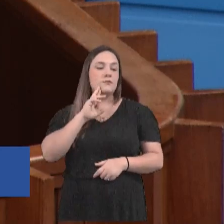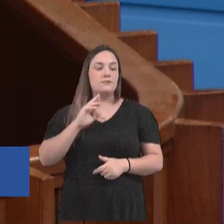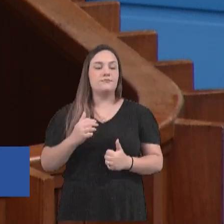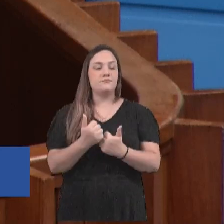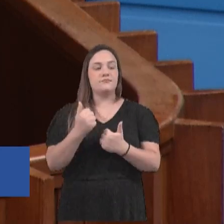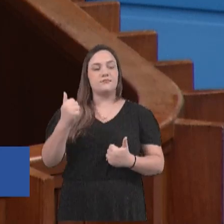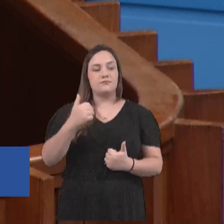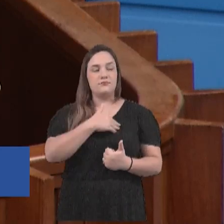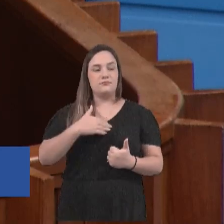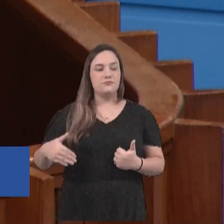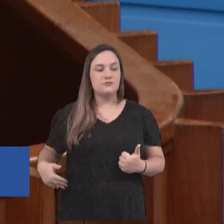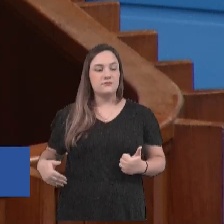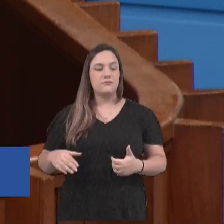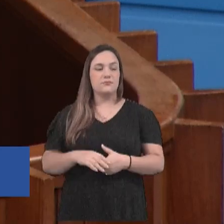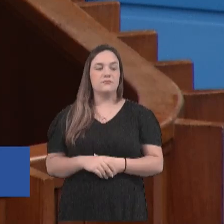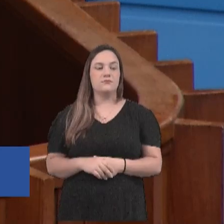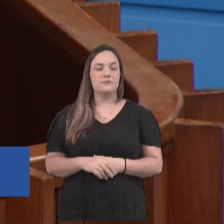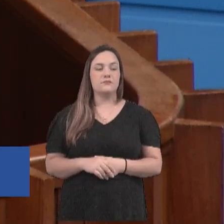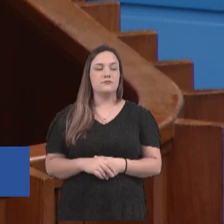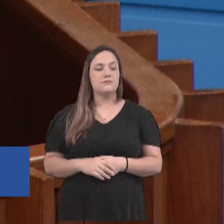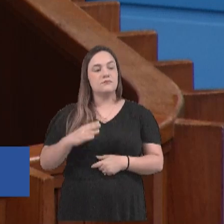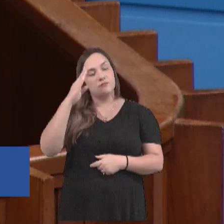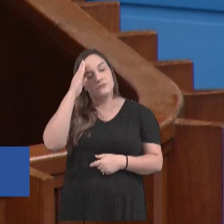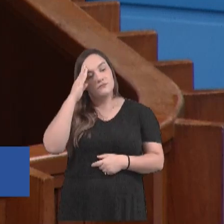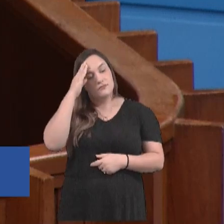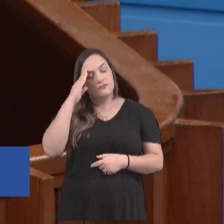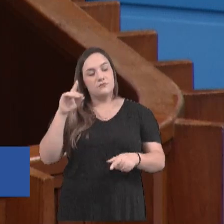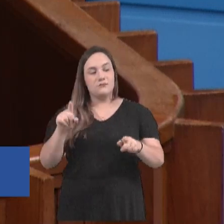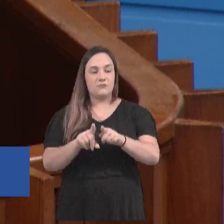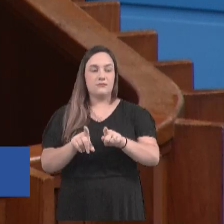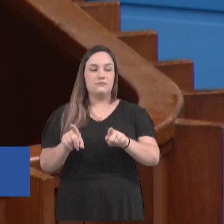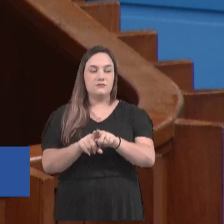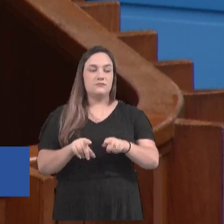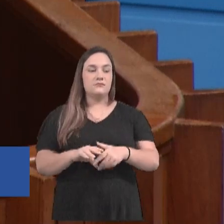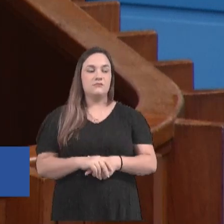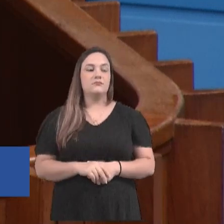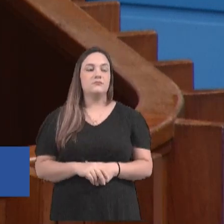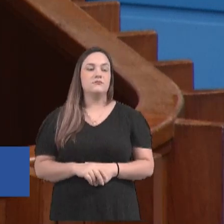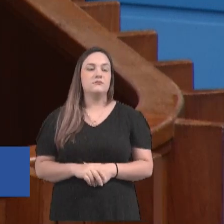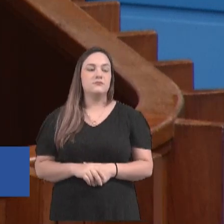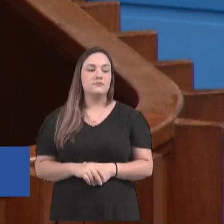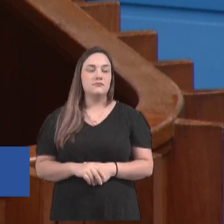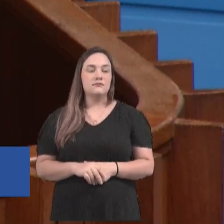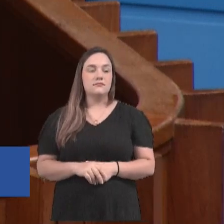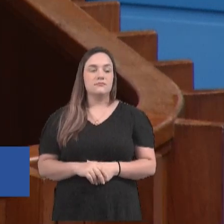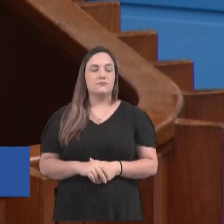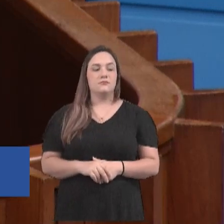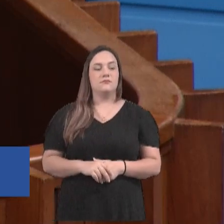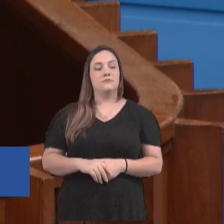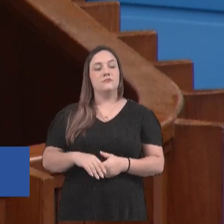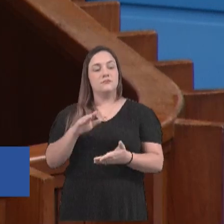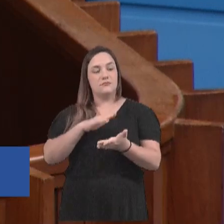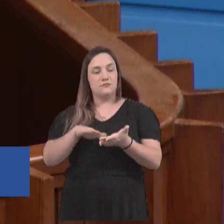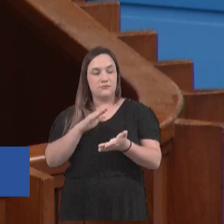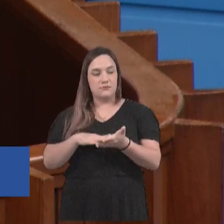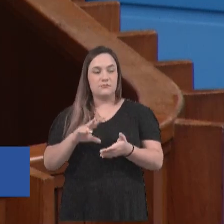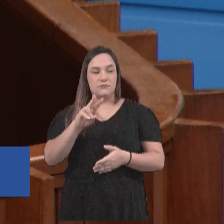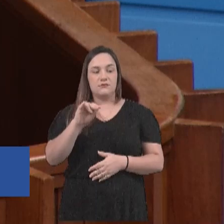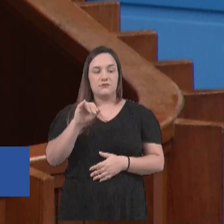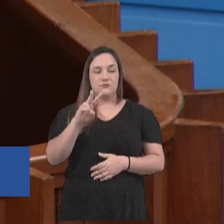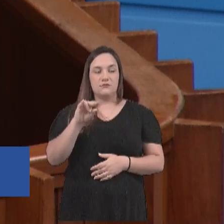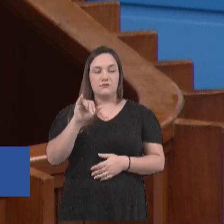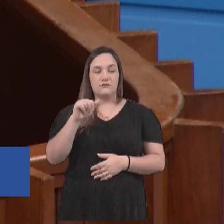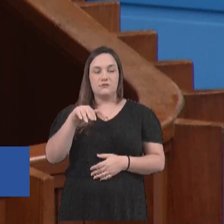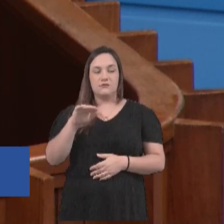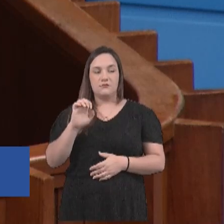vice-governador Barbosinha. Estava nessa reunião também, mais uma vez, a secretária Viviane e a subsecretária de Mulheres, a